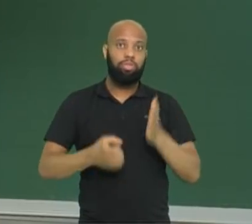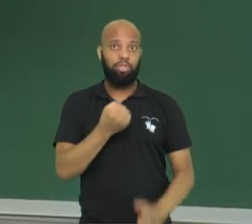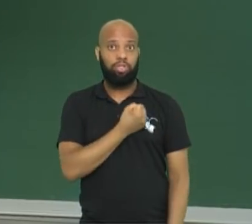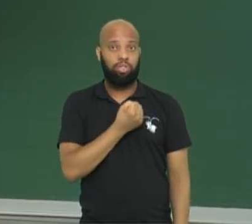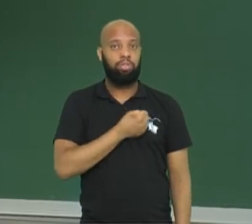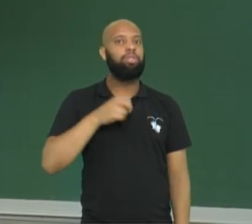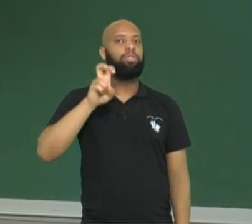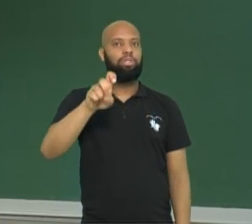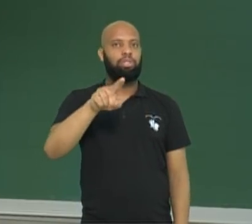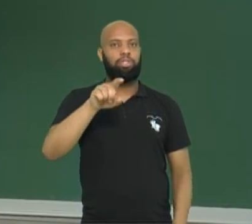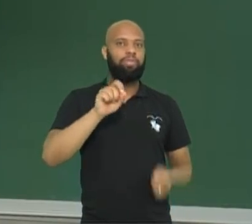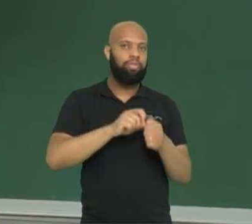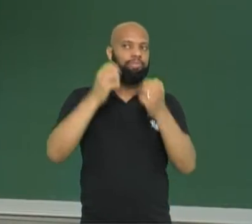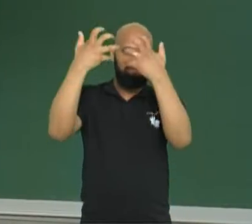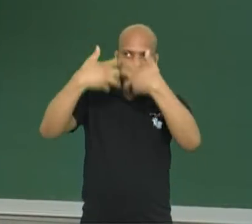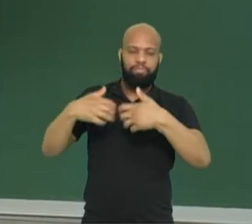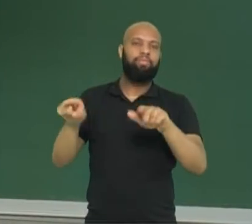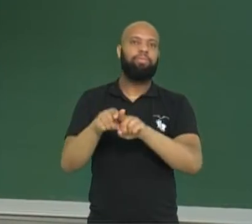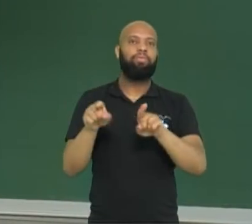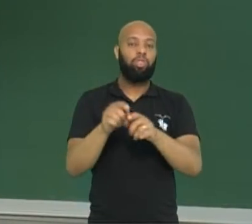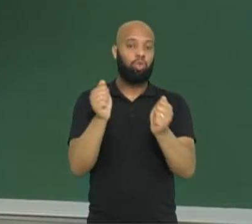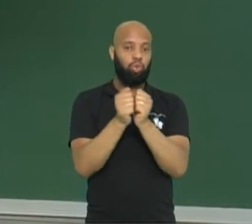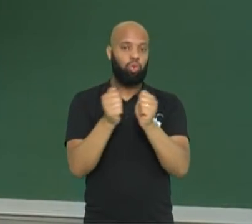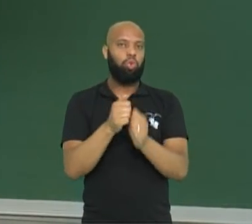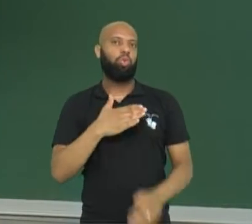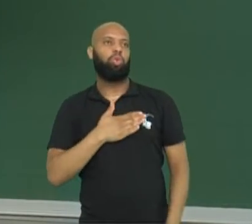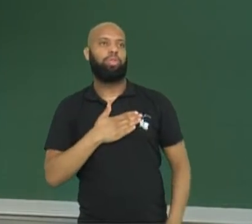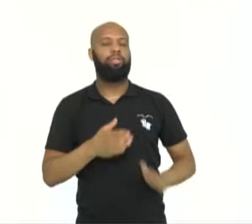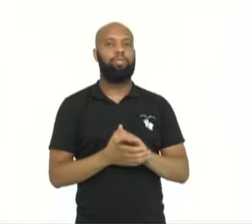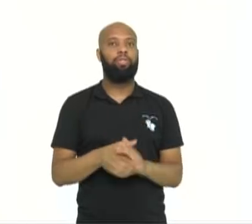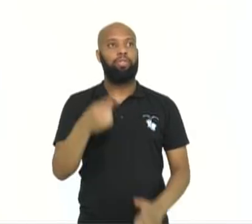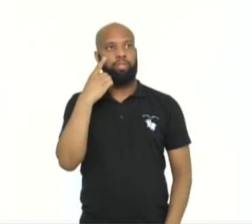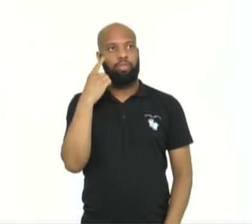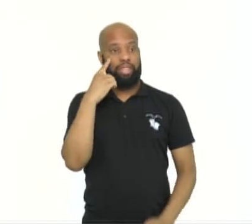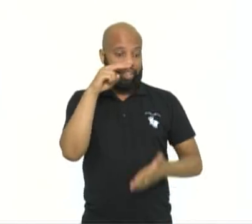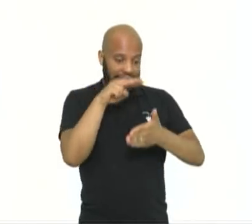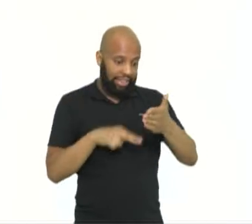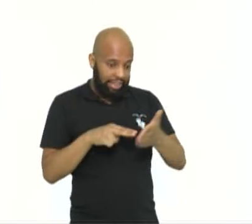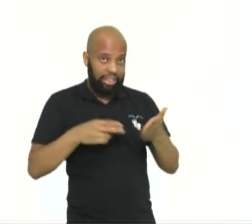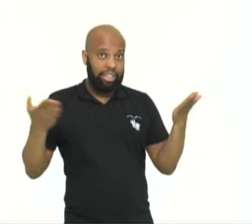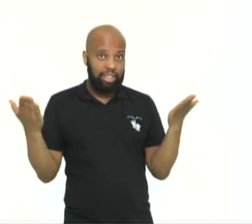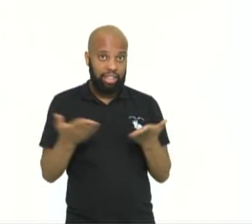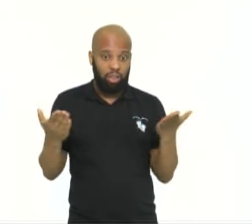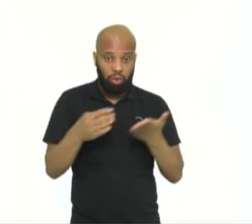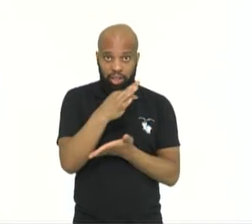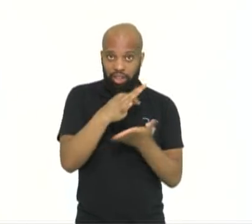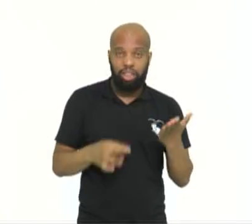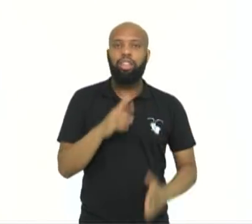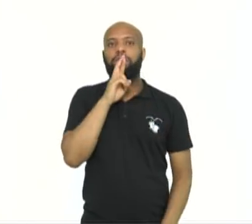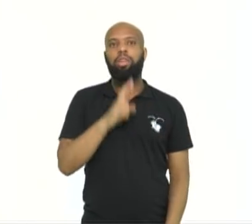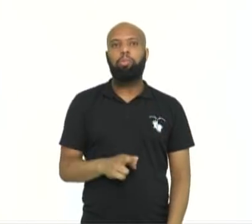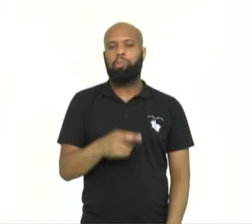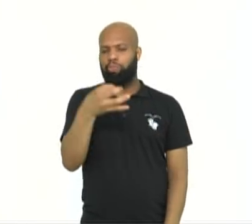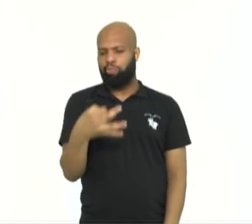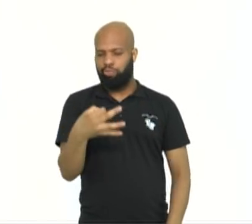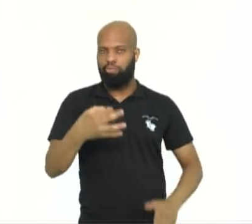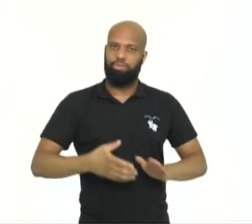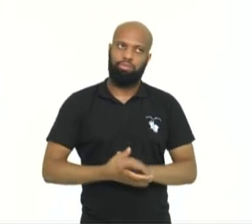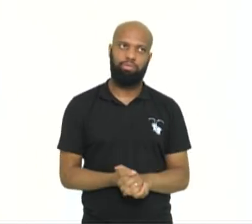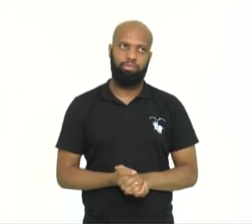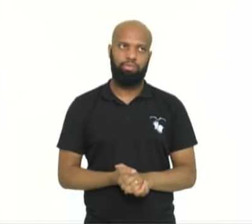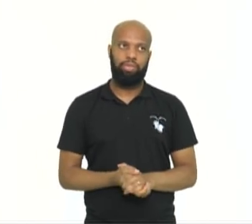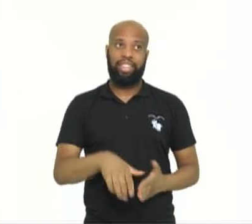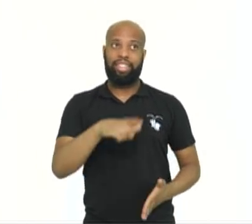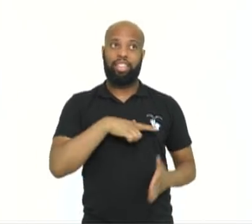uma atividade para você pensar, né, aqui comigo. Olha lá, faça a leitura do trecho, né, e responda o seguinte: